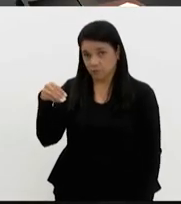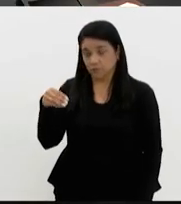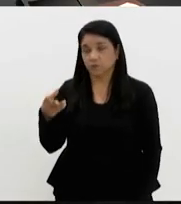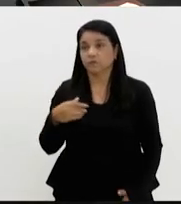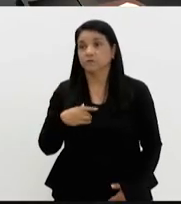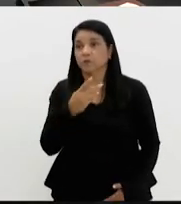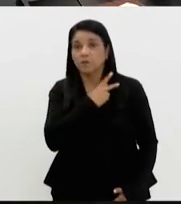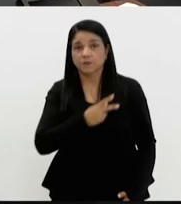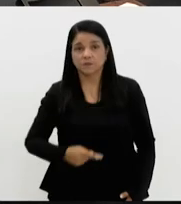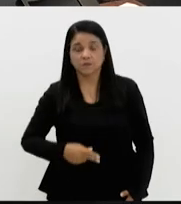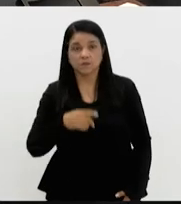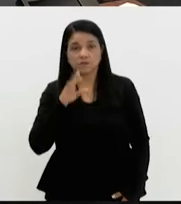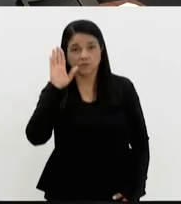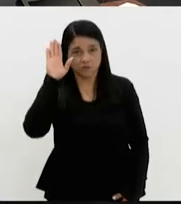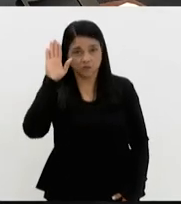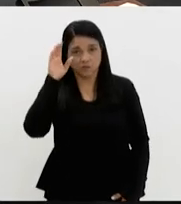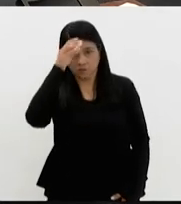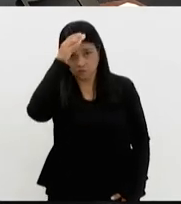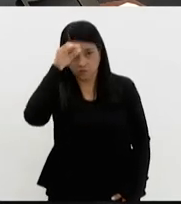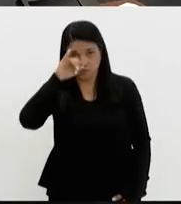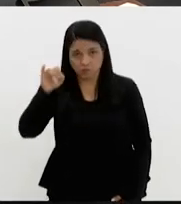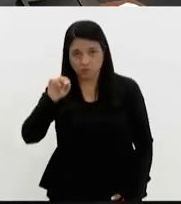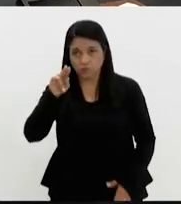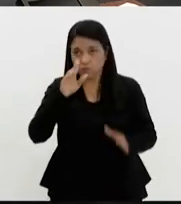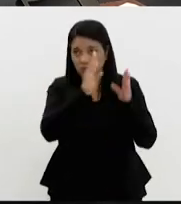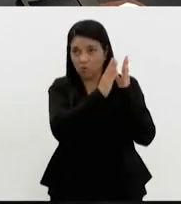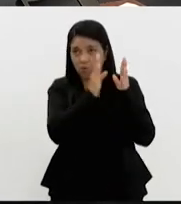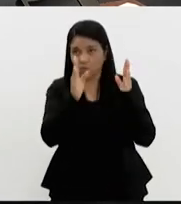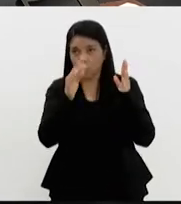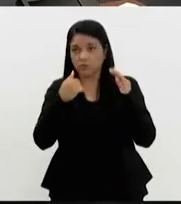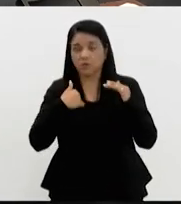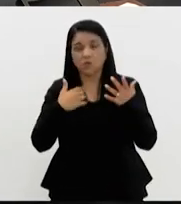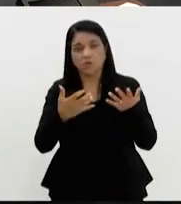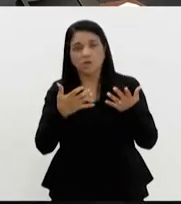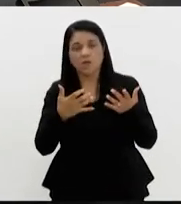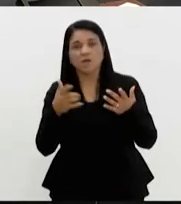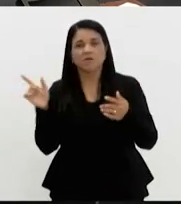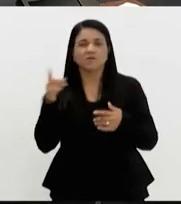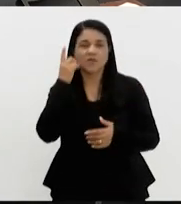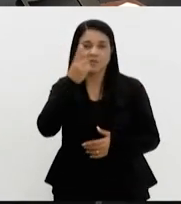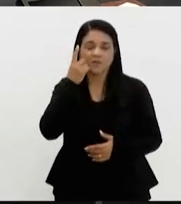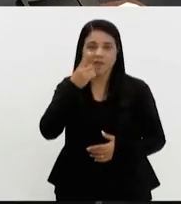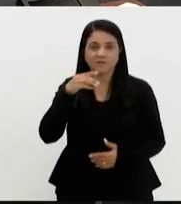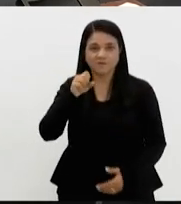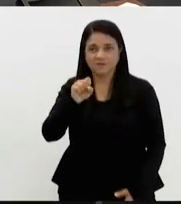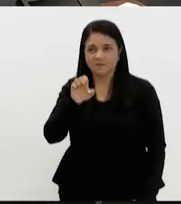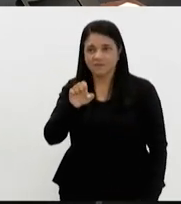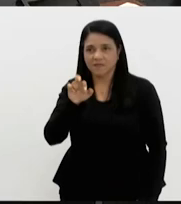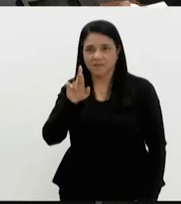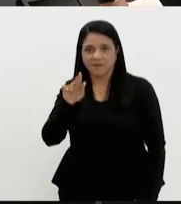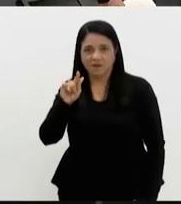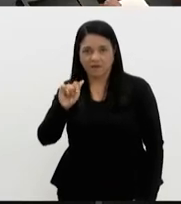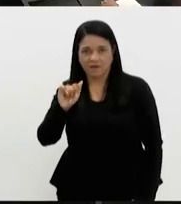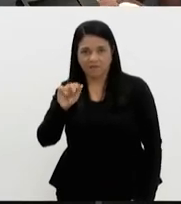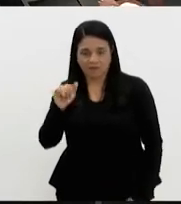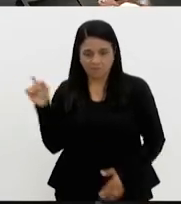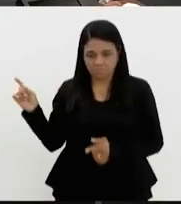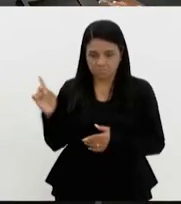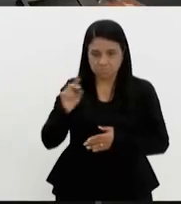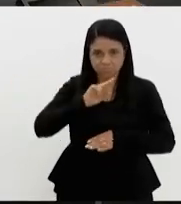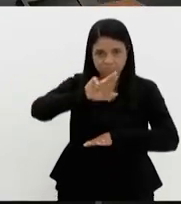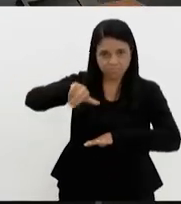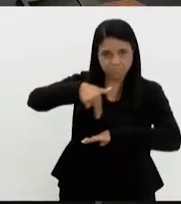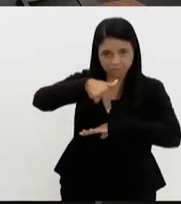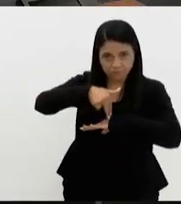Tia Ju, gostaria de uma questão de ordem, até que o nosso deputado Serafini se designe até a tribuna, por favor.